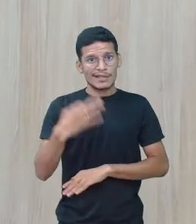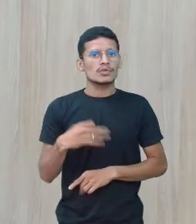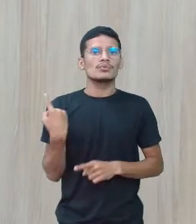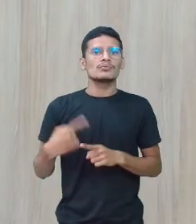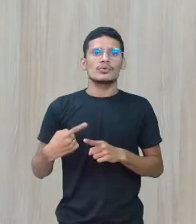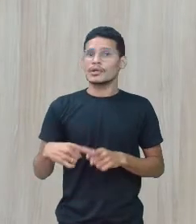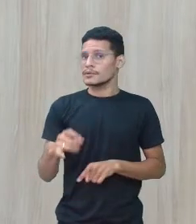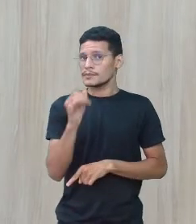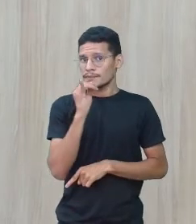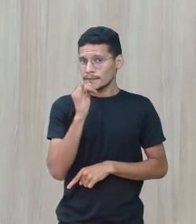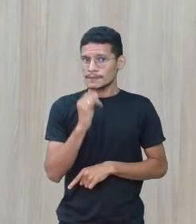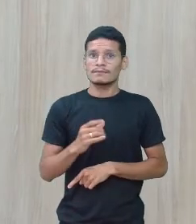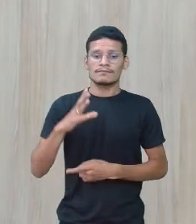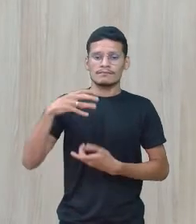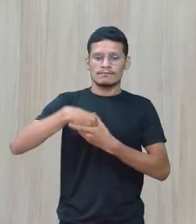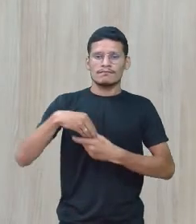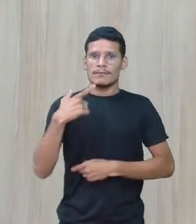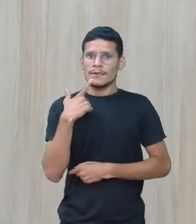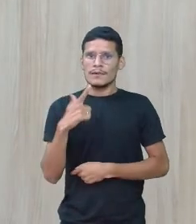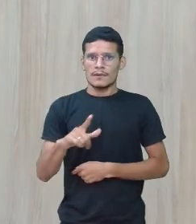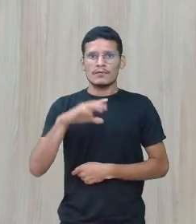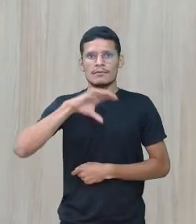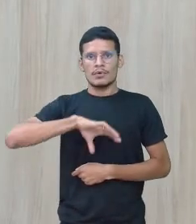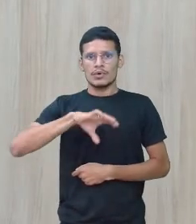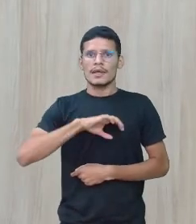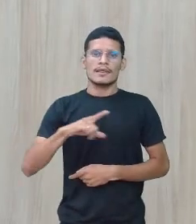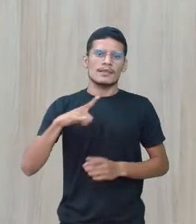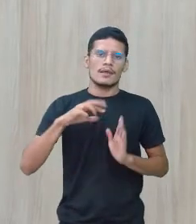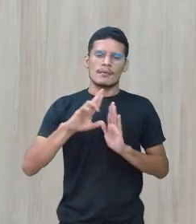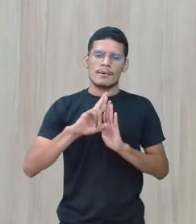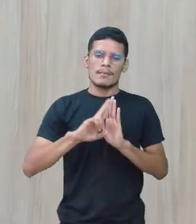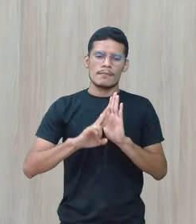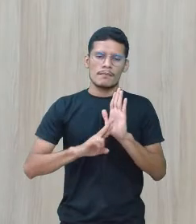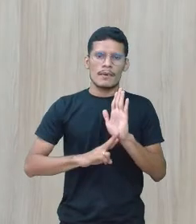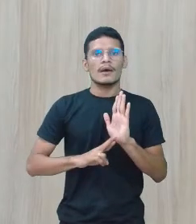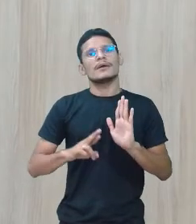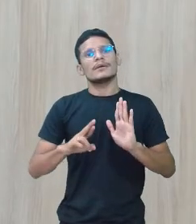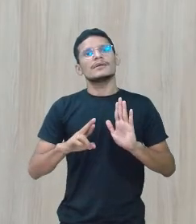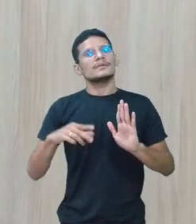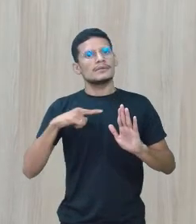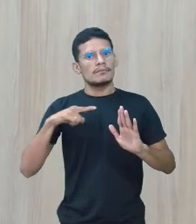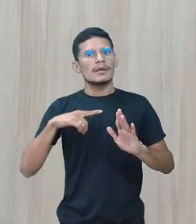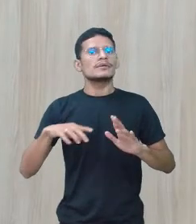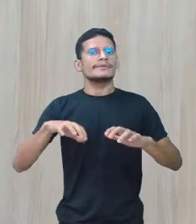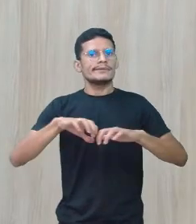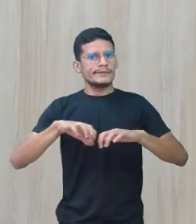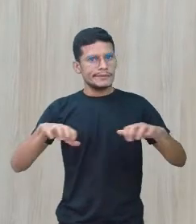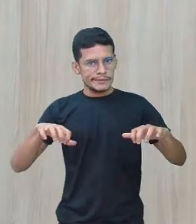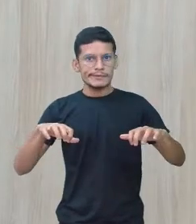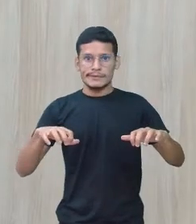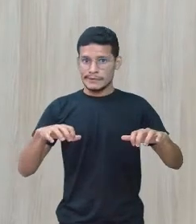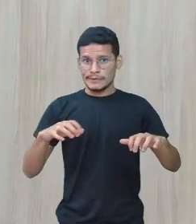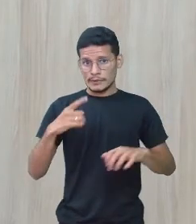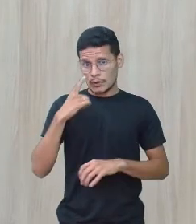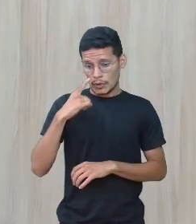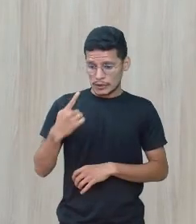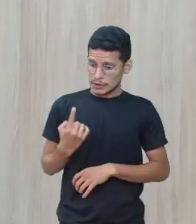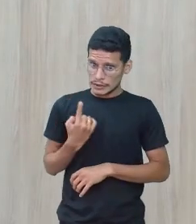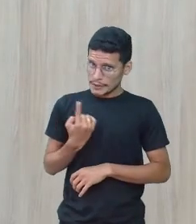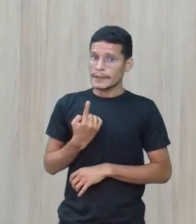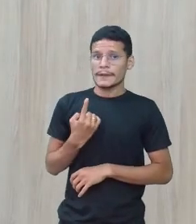quê? Porque a língua portuguesa ela é cheia de muitas regrinhas e muitas exceções. Então, a gente tem que ter cuidado quando estuda a